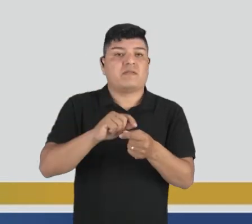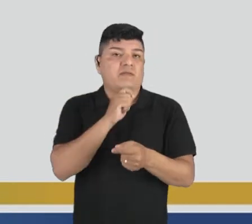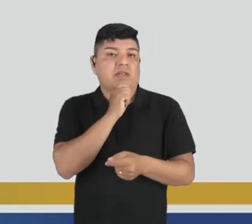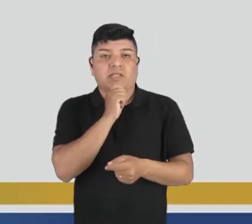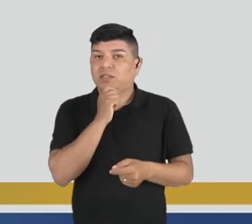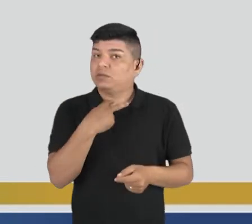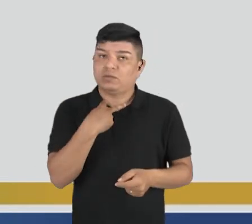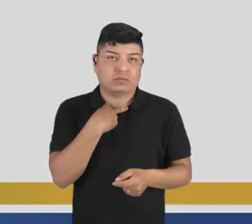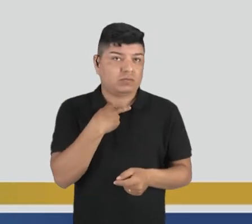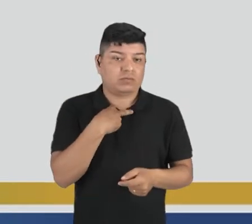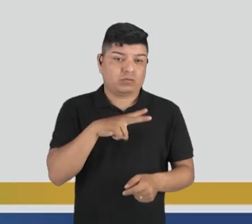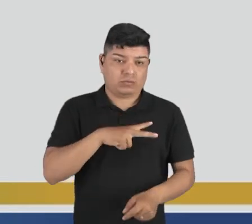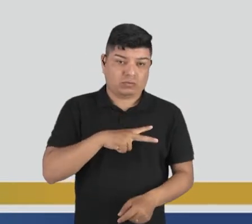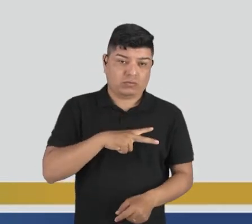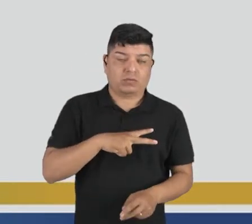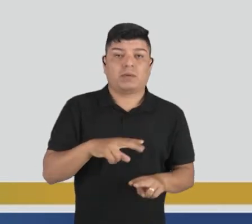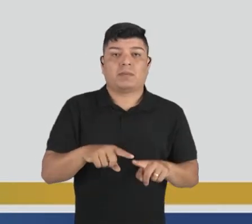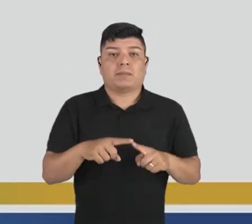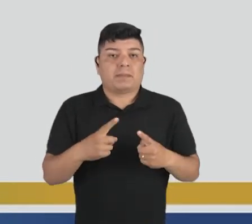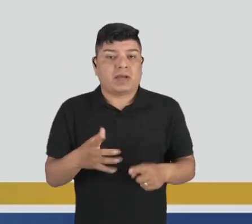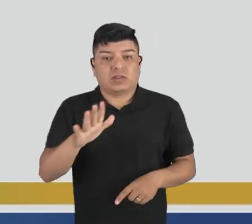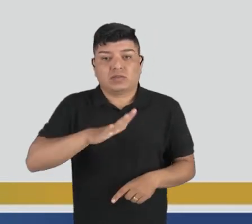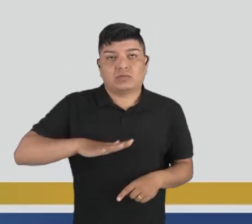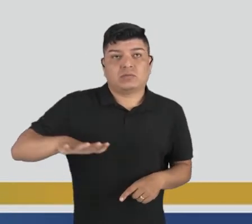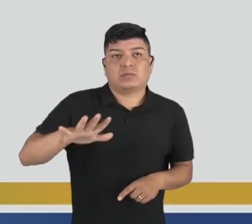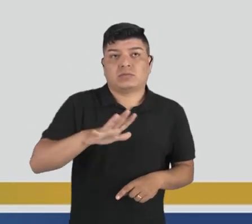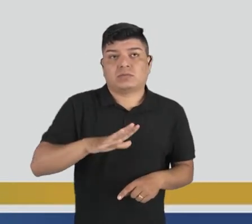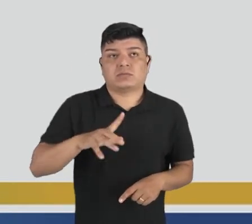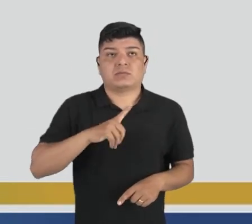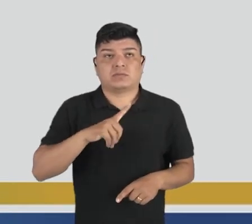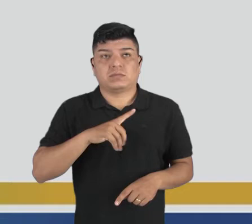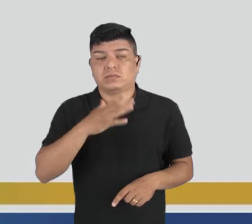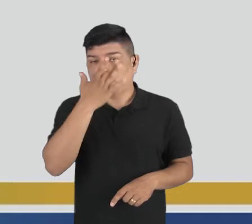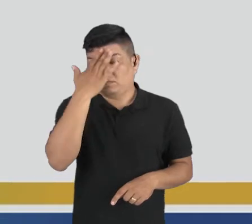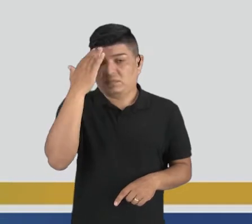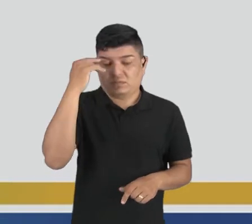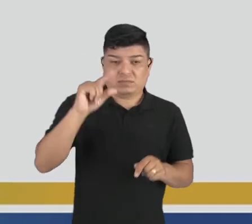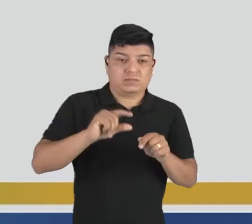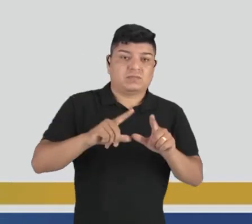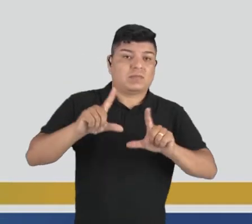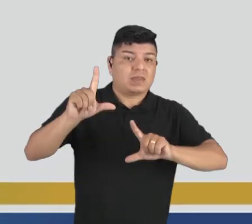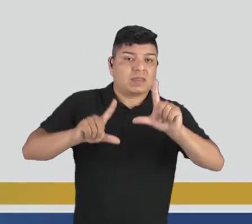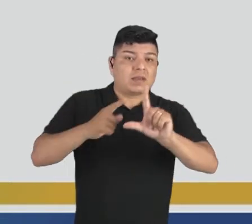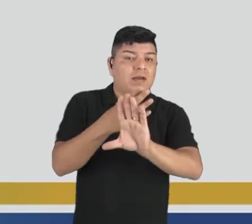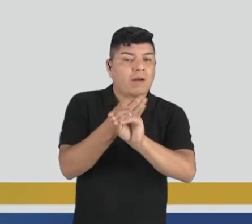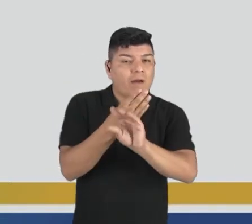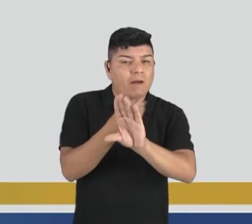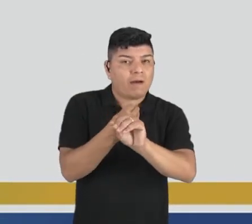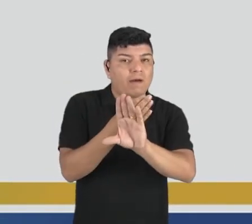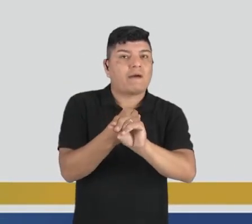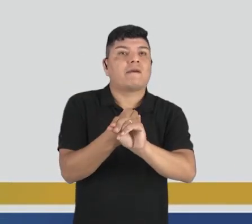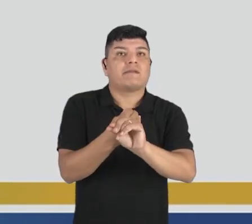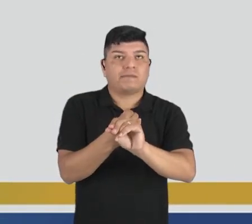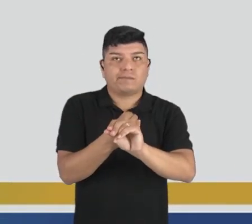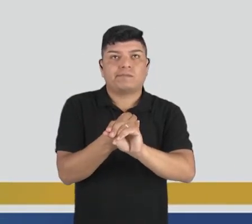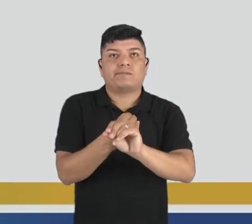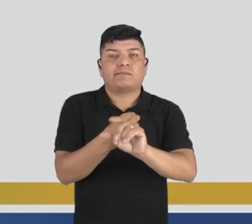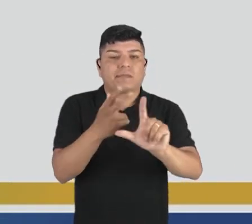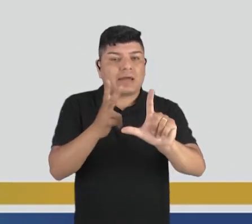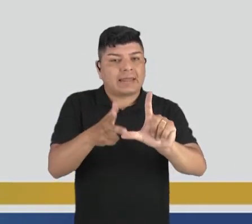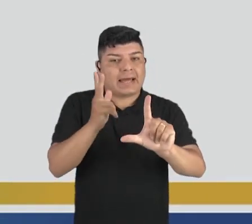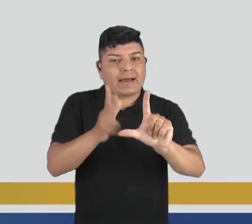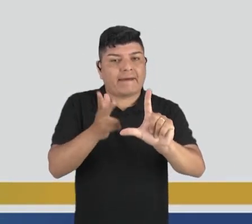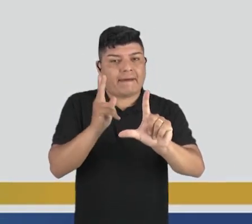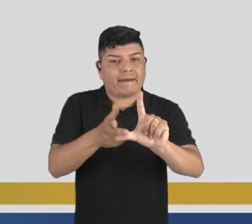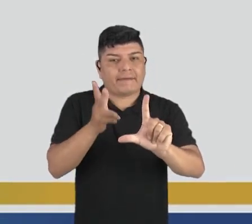galera? Mas assim, no que temos em geral, existem artistas gravando lives, né? Ainda essa questão da música ainda está